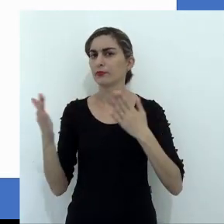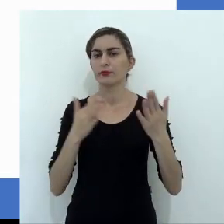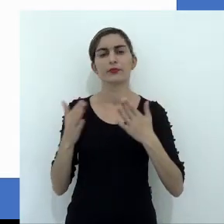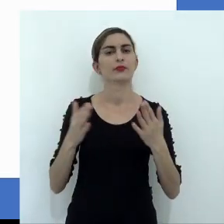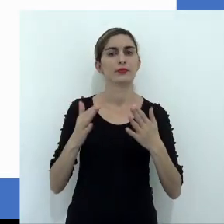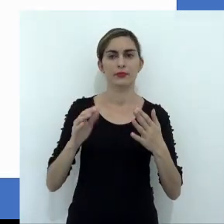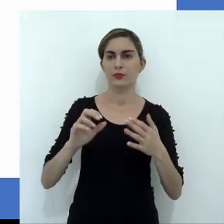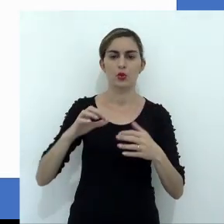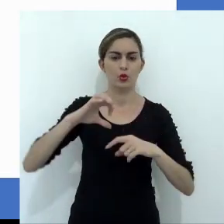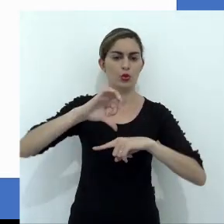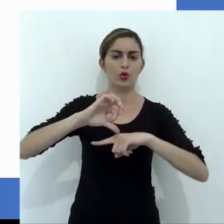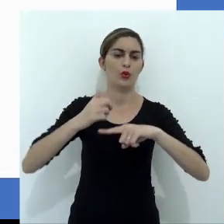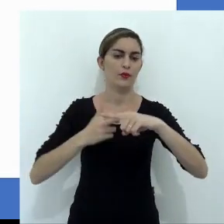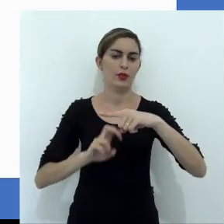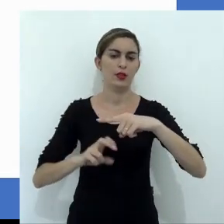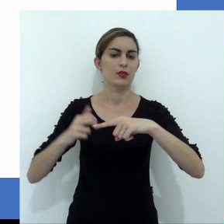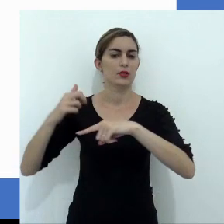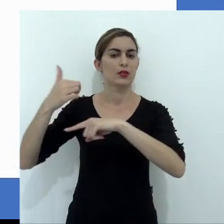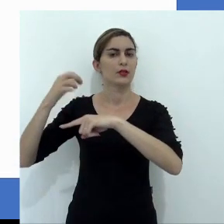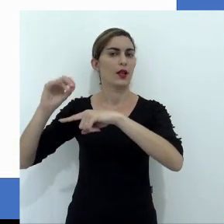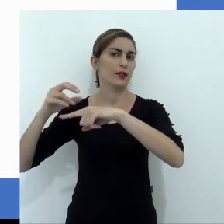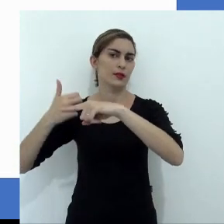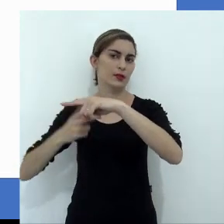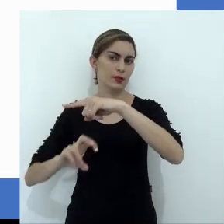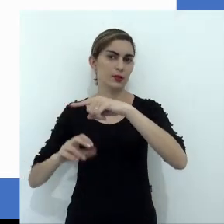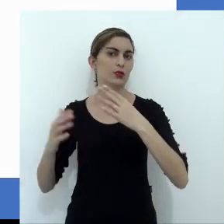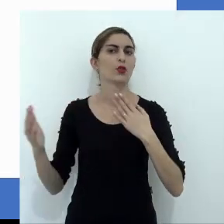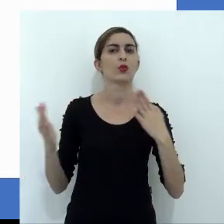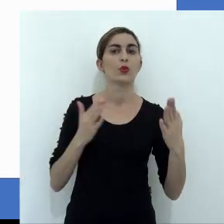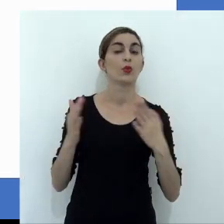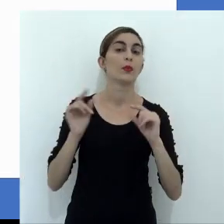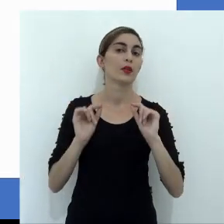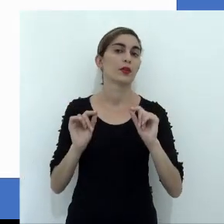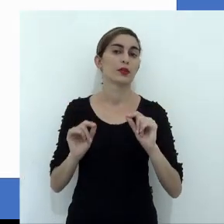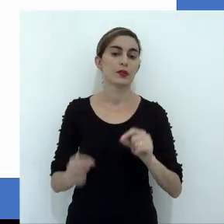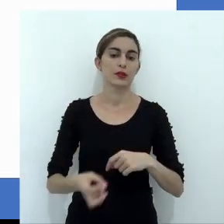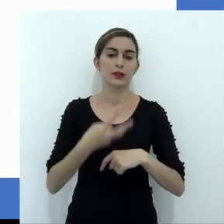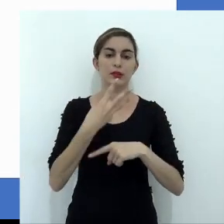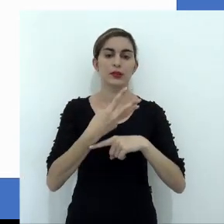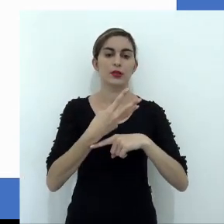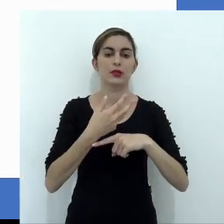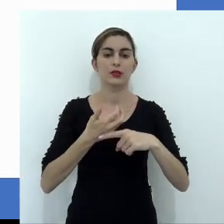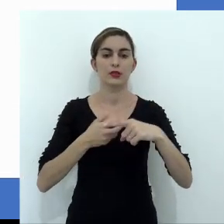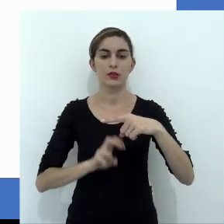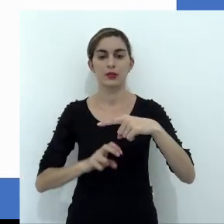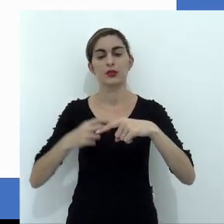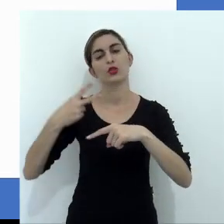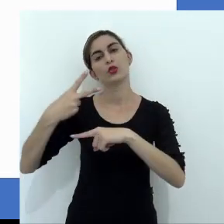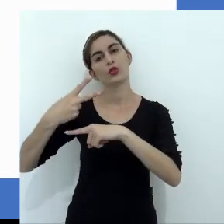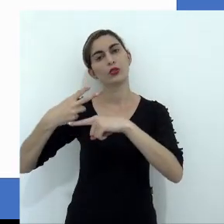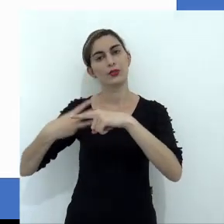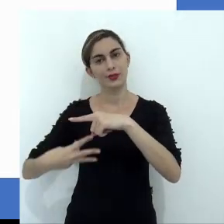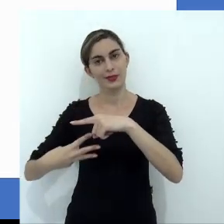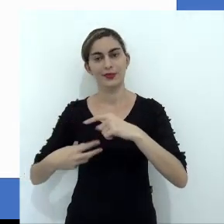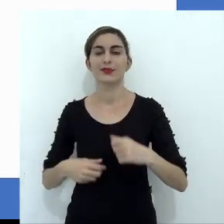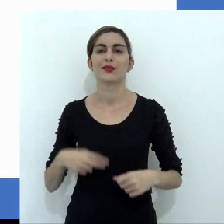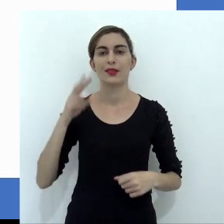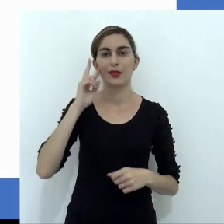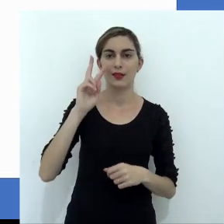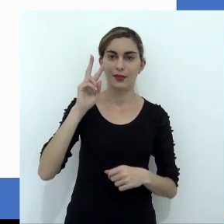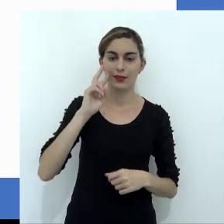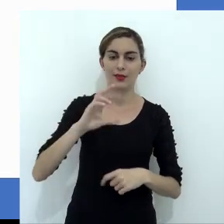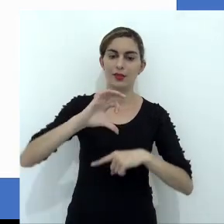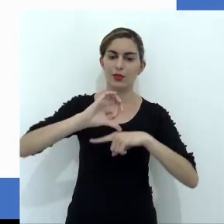não é 9/15 com 10/15. A gente está comparando quem? 3/5 com 2/3. Então, a gente vai lembrar aqui,